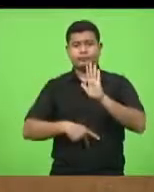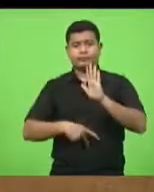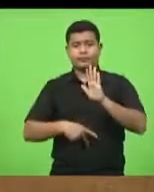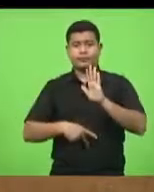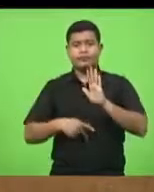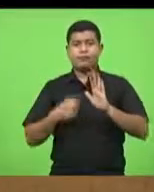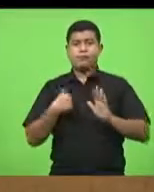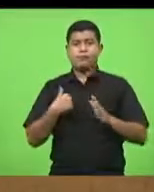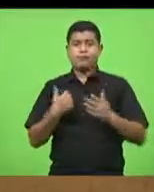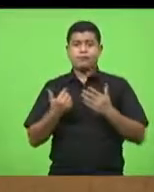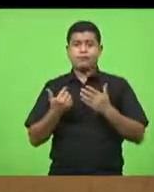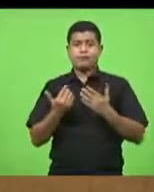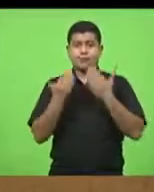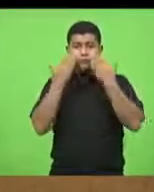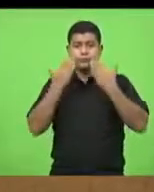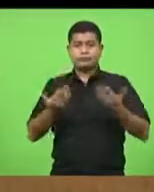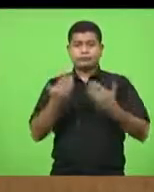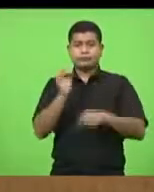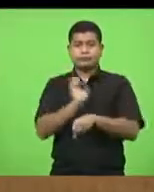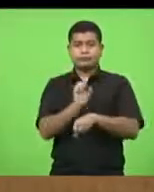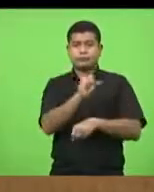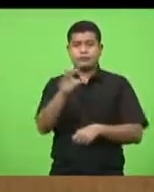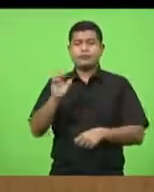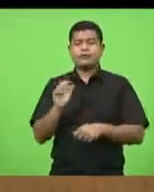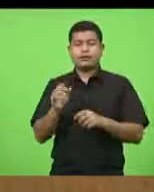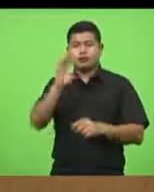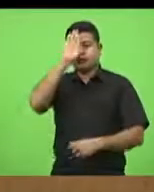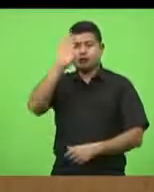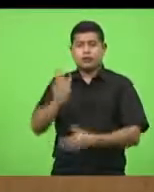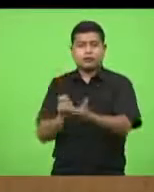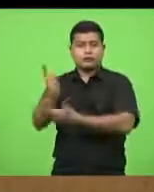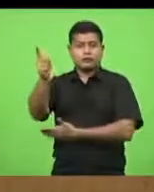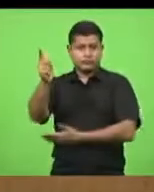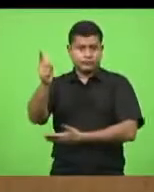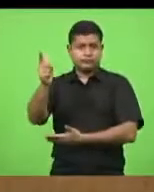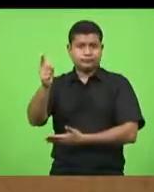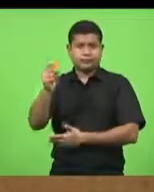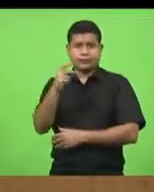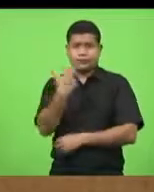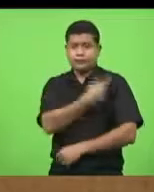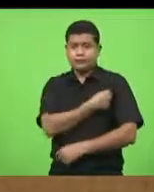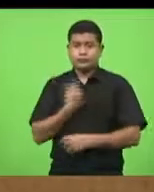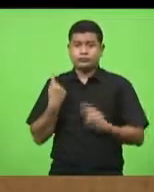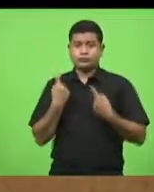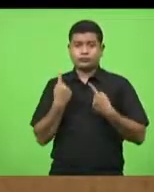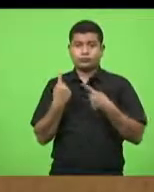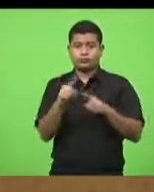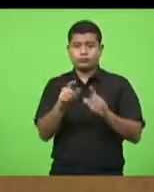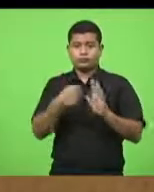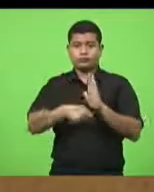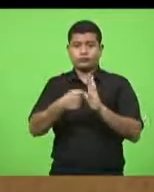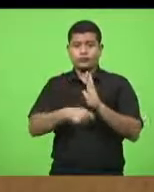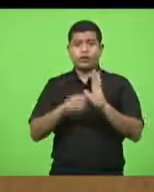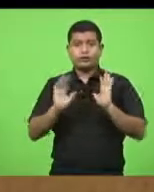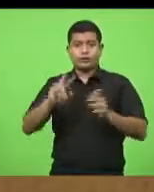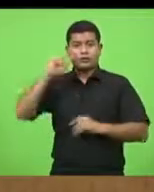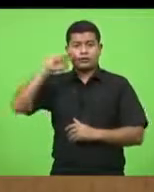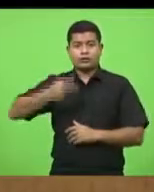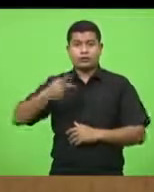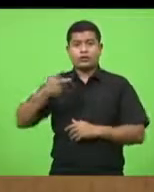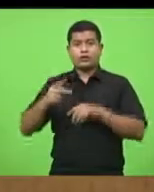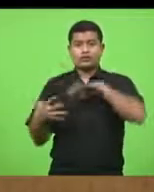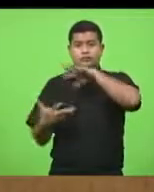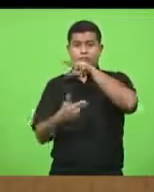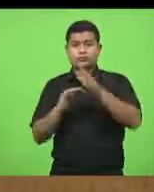que o Estado de Santa Catarina poderá comprar diretamente vacinas para combate à Covid, já reconhecidas